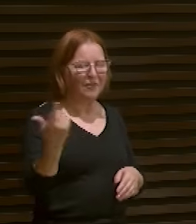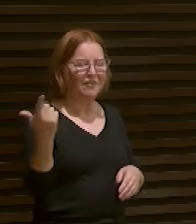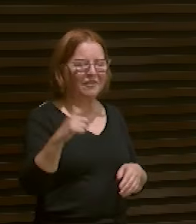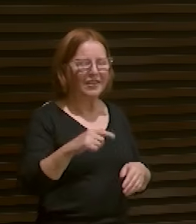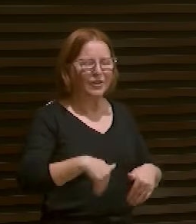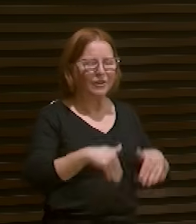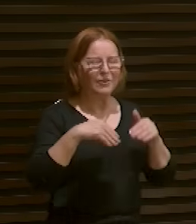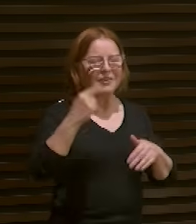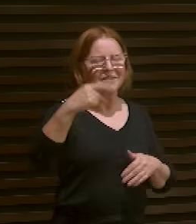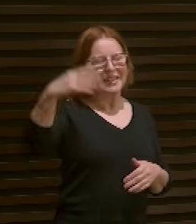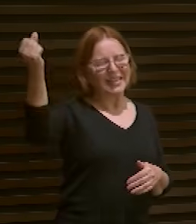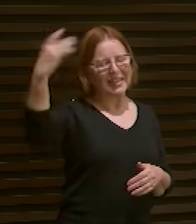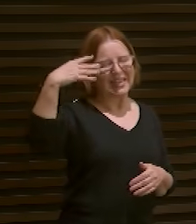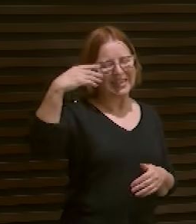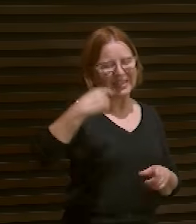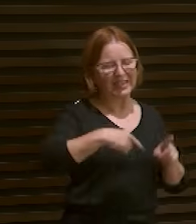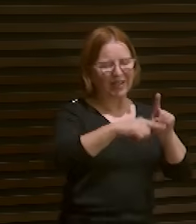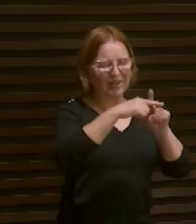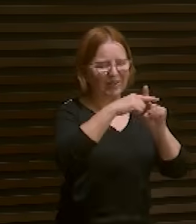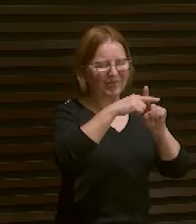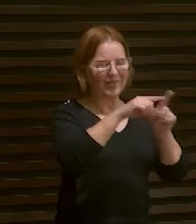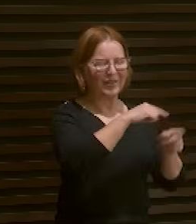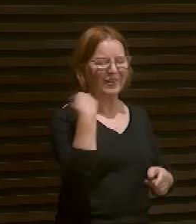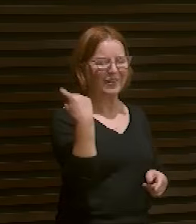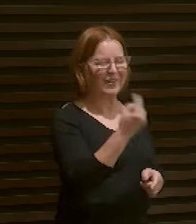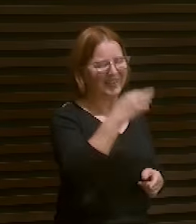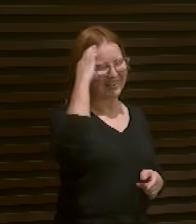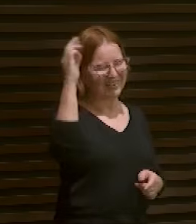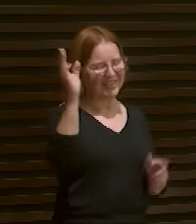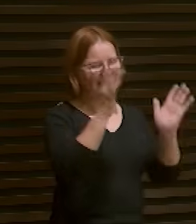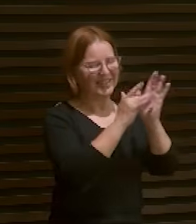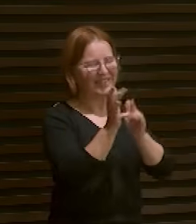Tua graça, da cruz do nosso Senhor Jesus Cristo.